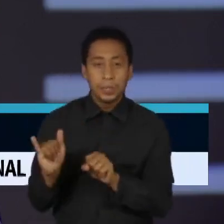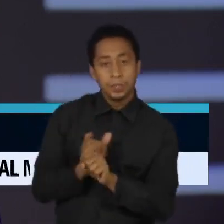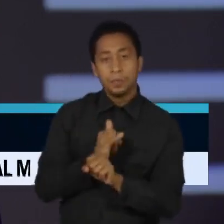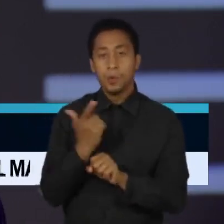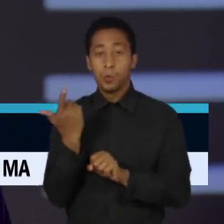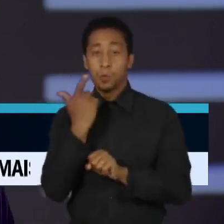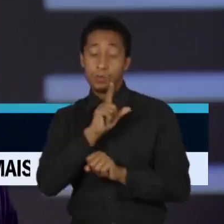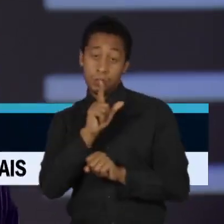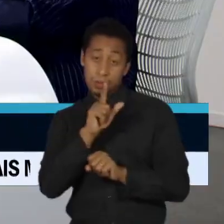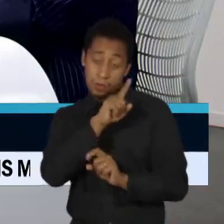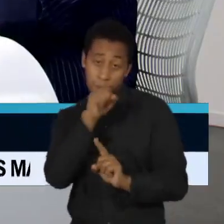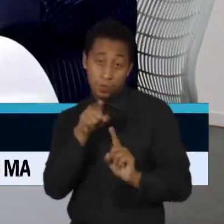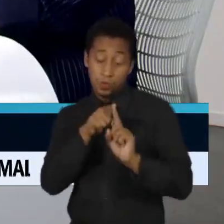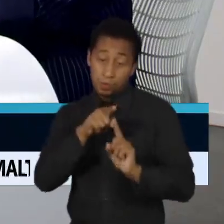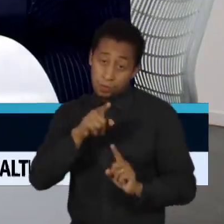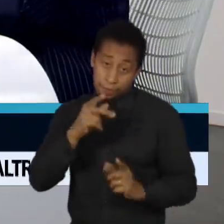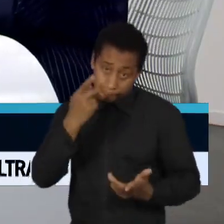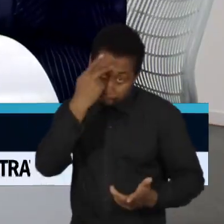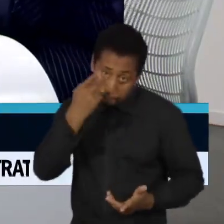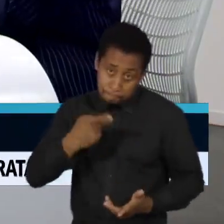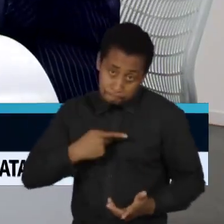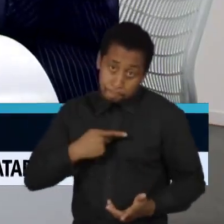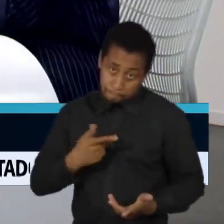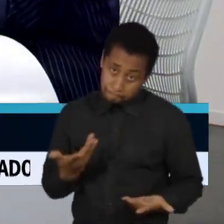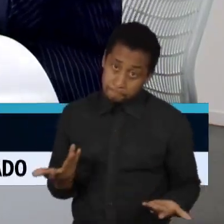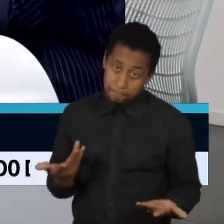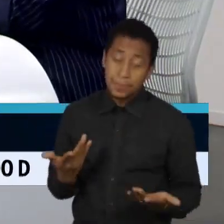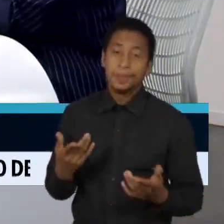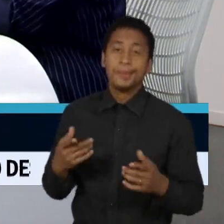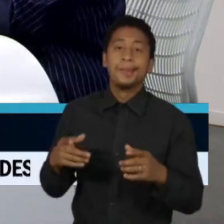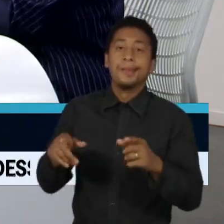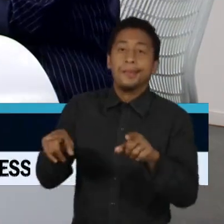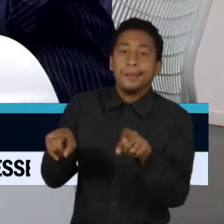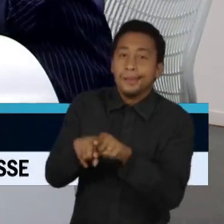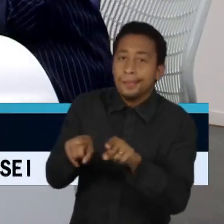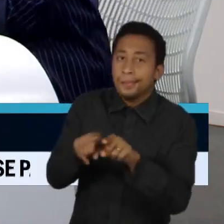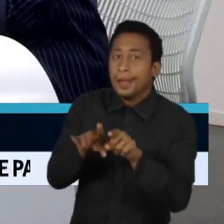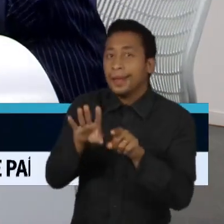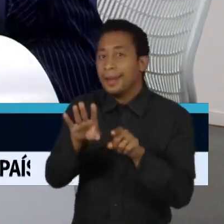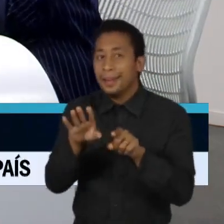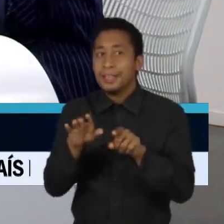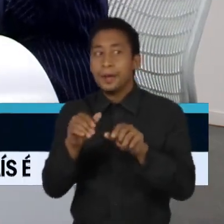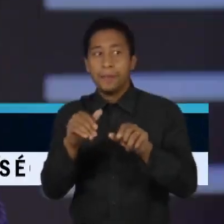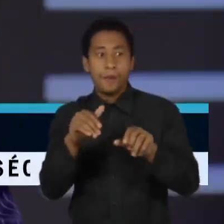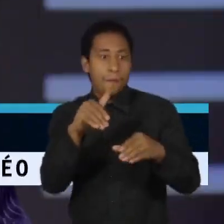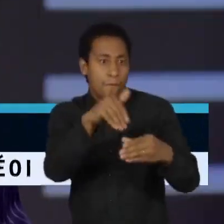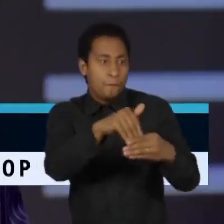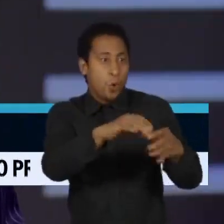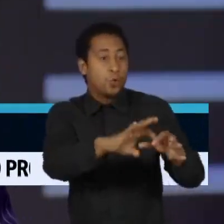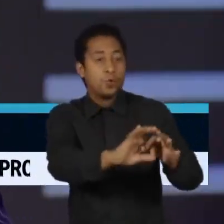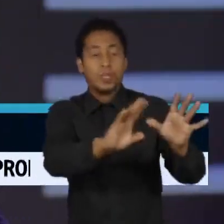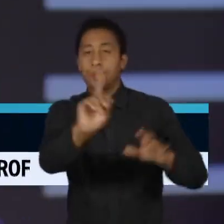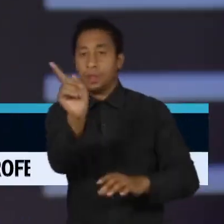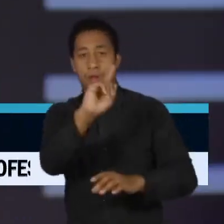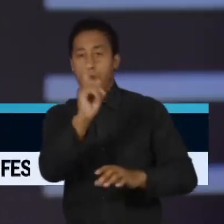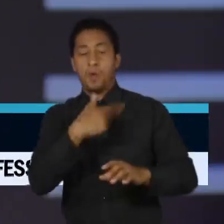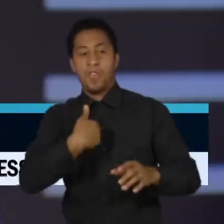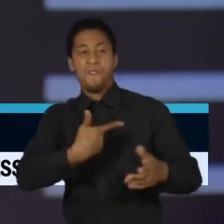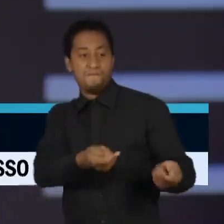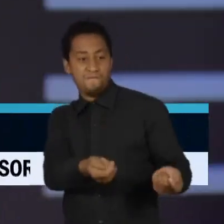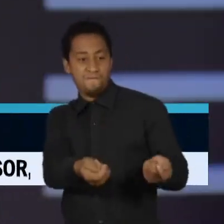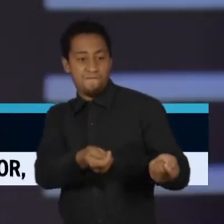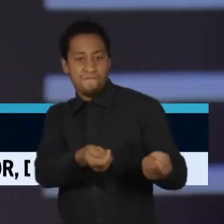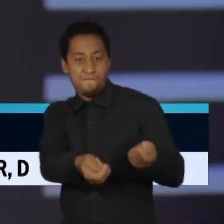alcançar um objetivo pessoal e, com isso, também restringir o âmbito de liberdade de voto. Então, a gente está falando de uma infração